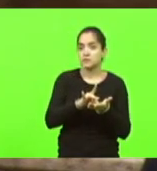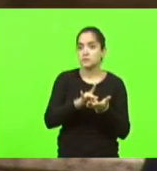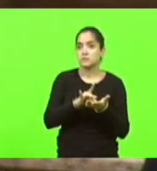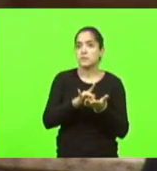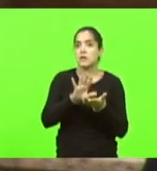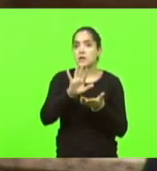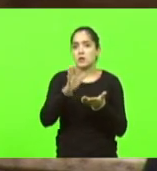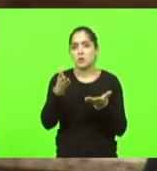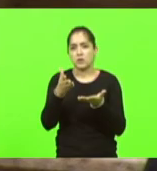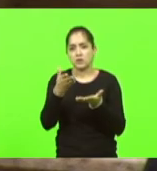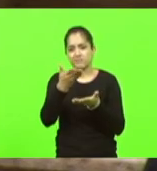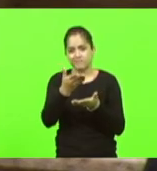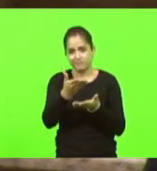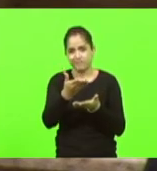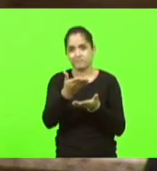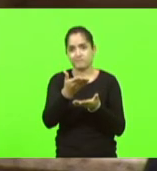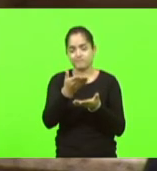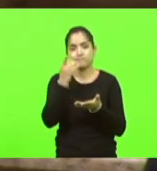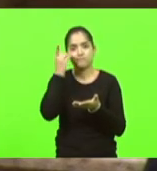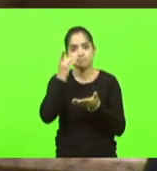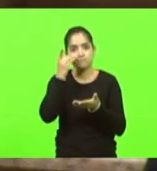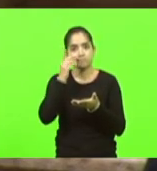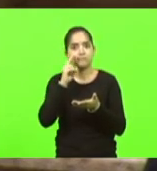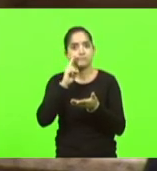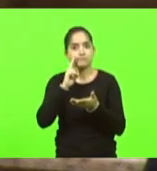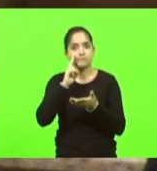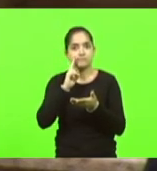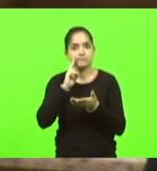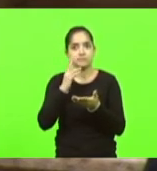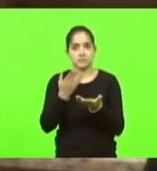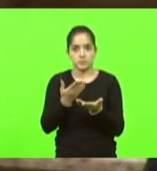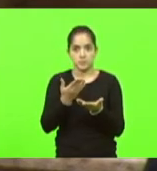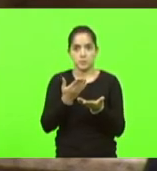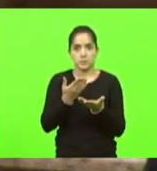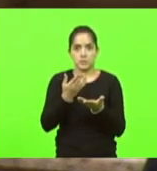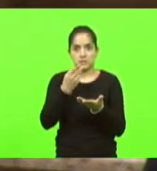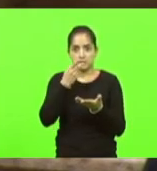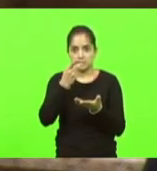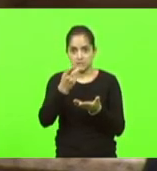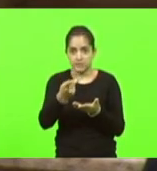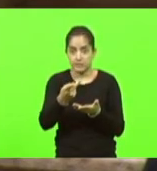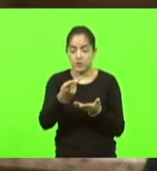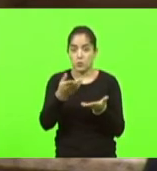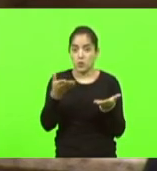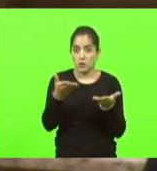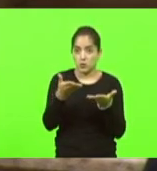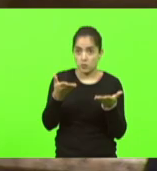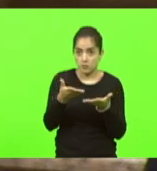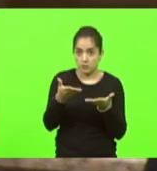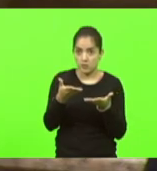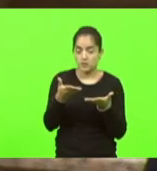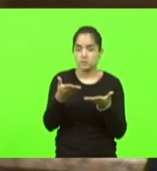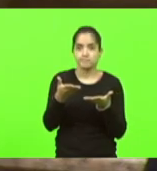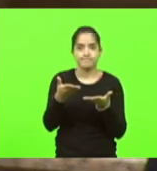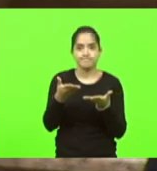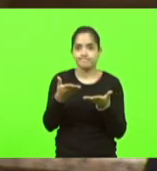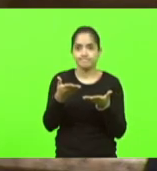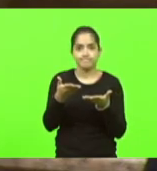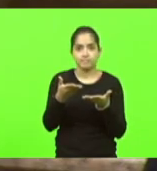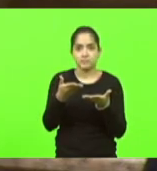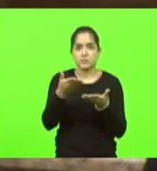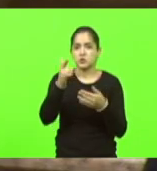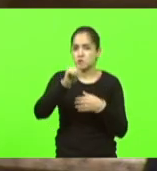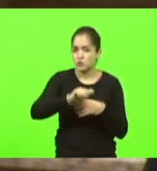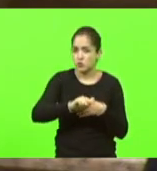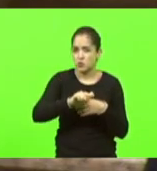Deputado e vou nas eu acho que esse ato do Senhor de vossa excelência hoje aqui não deve se repetir